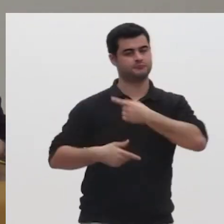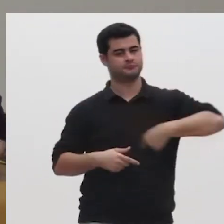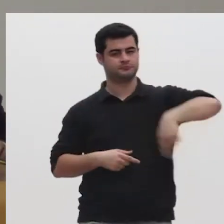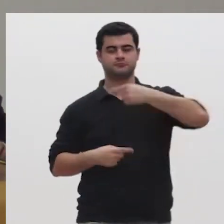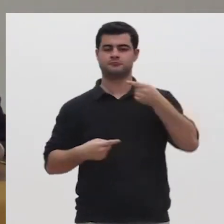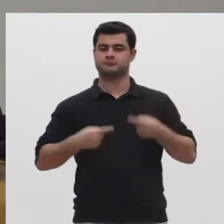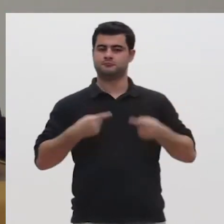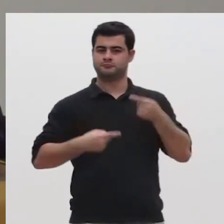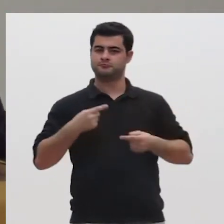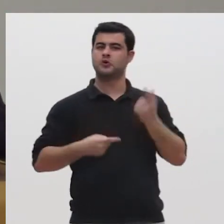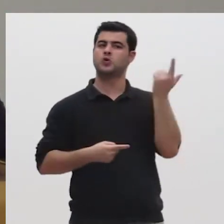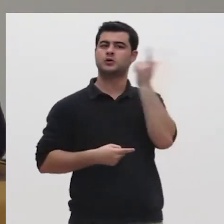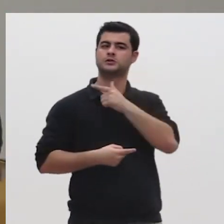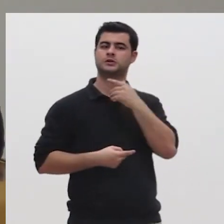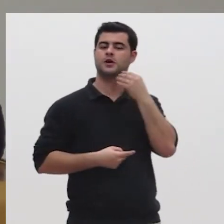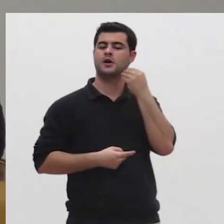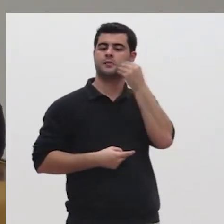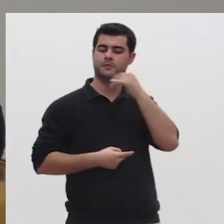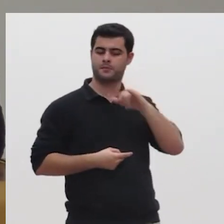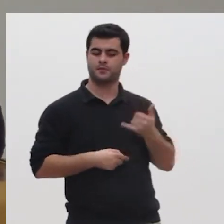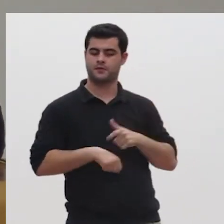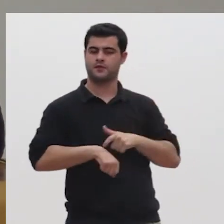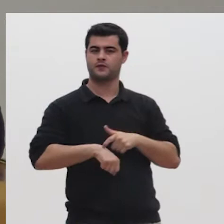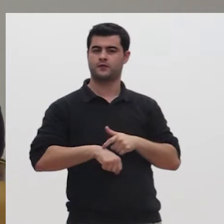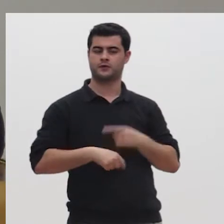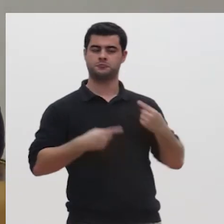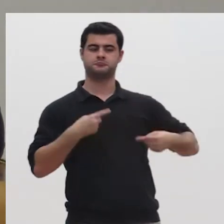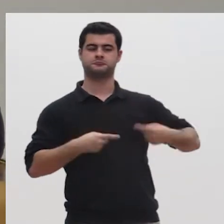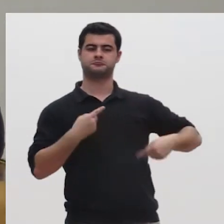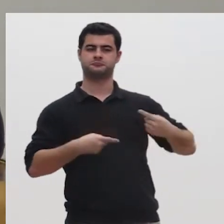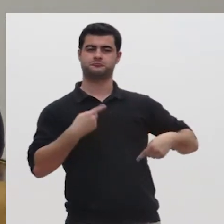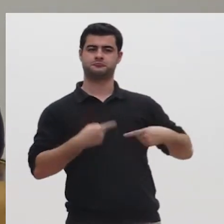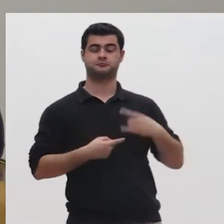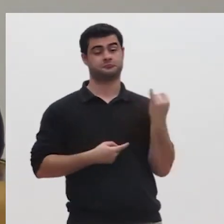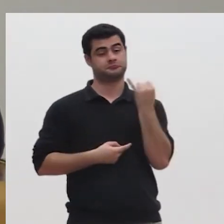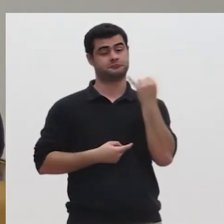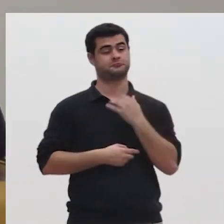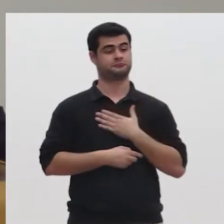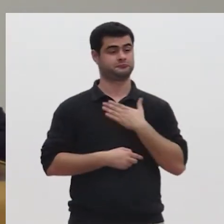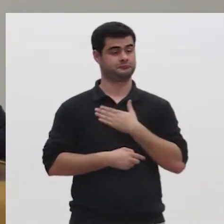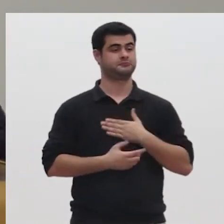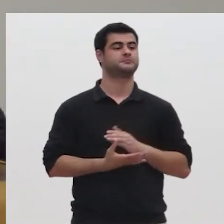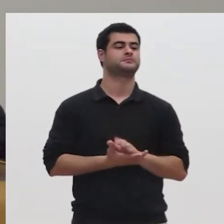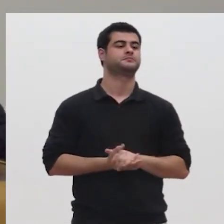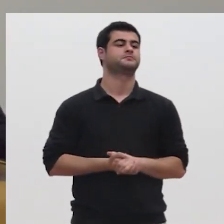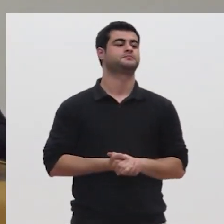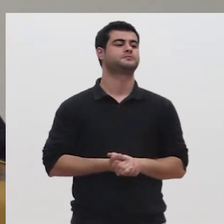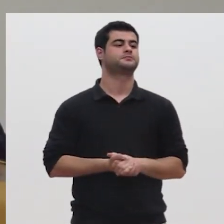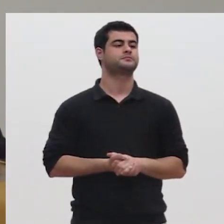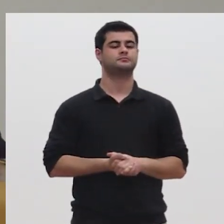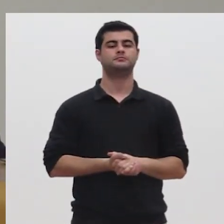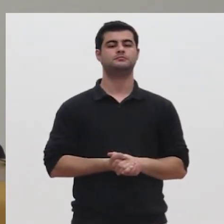estamos tendo mais oportunidade de debates, isso é muito importante, muito salutar. Dizer que nós precisamos, como disse a professora